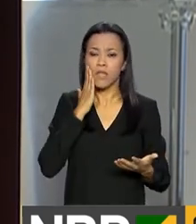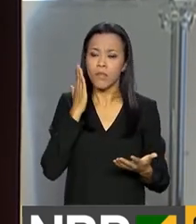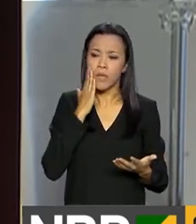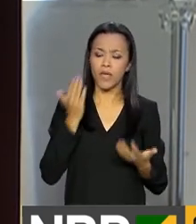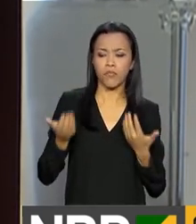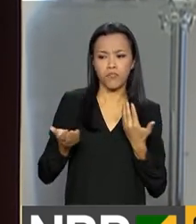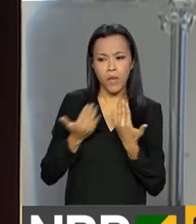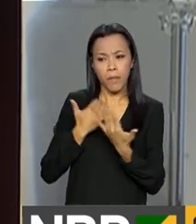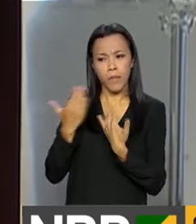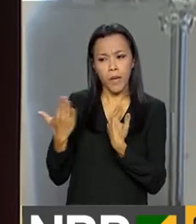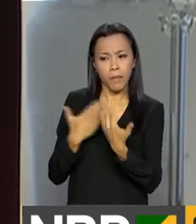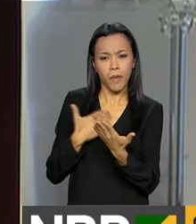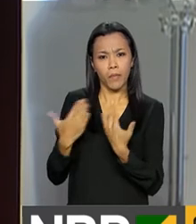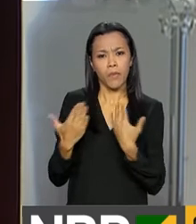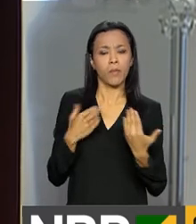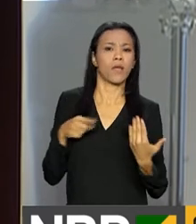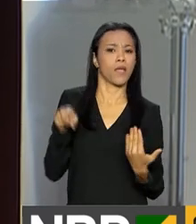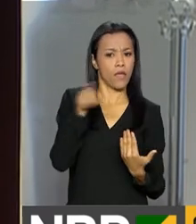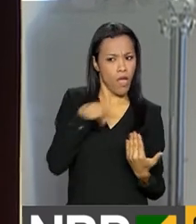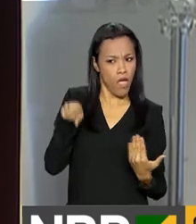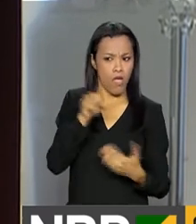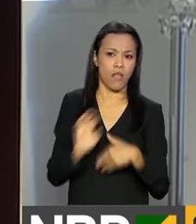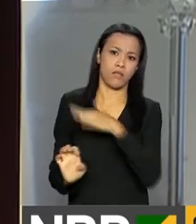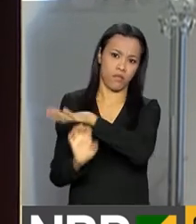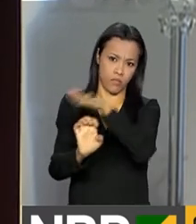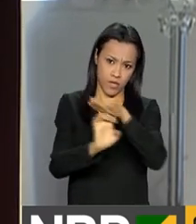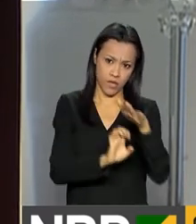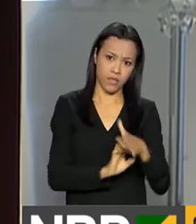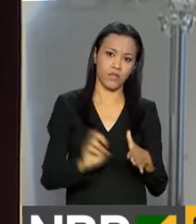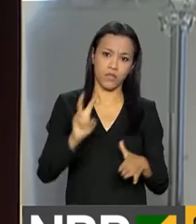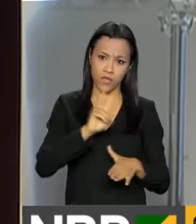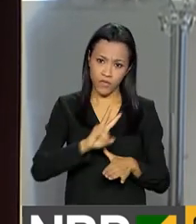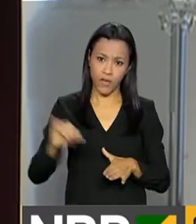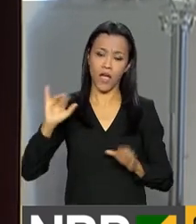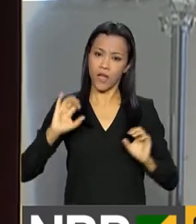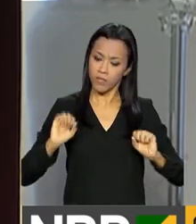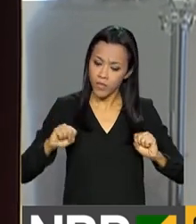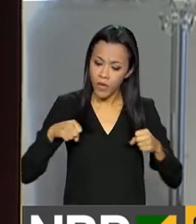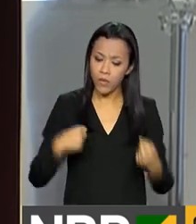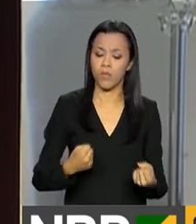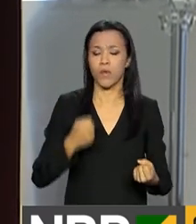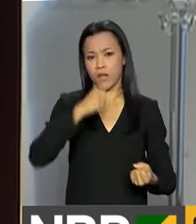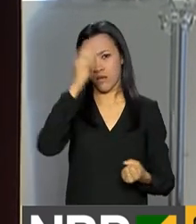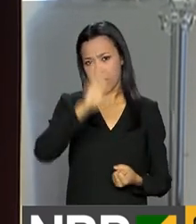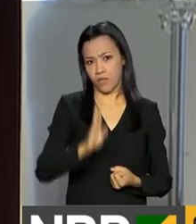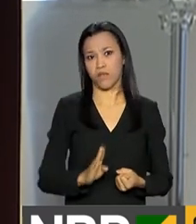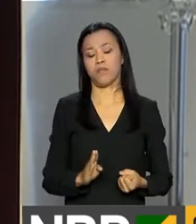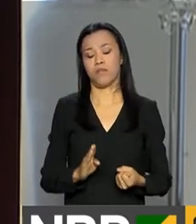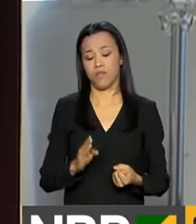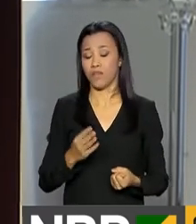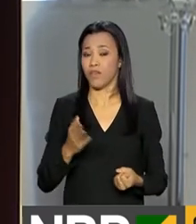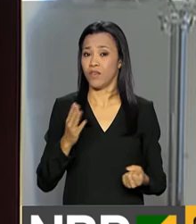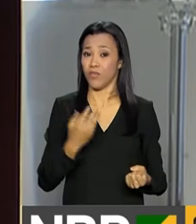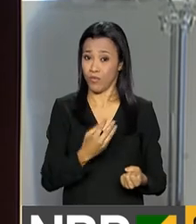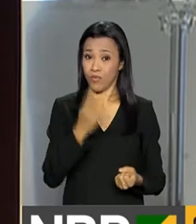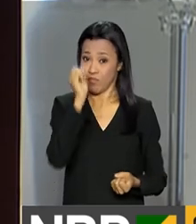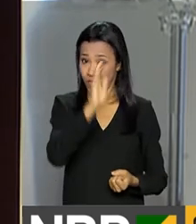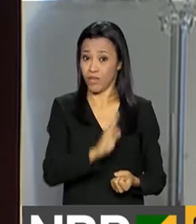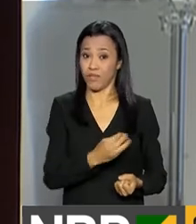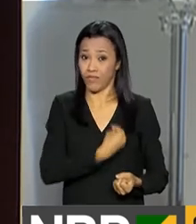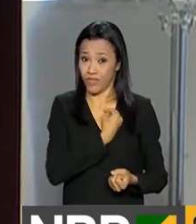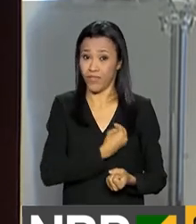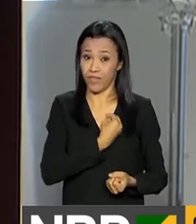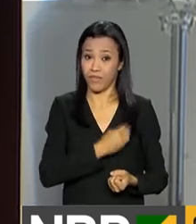porque é o setor privado que vai tirar o Brasil efetivamente da crise que o Brasil vive. E a Câmara